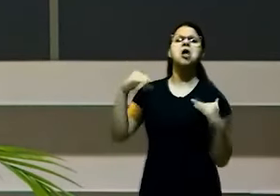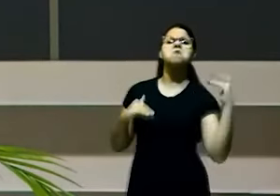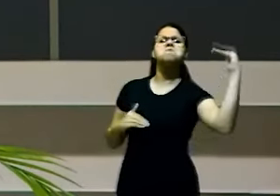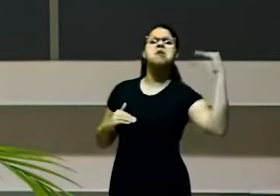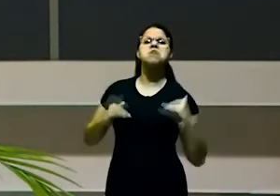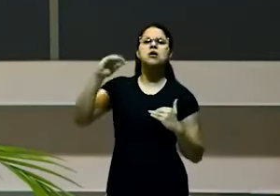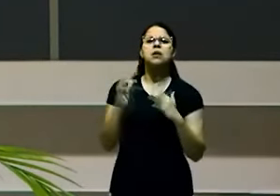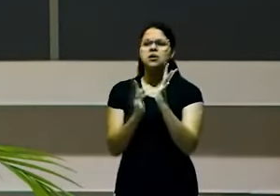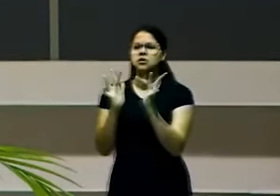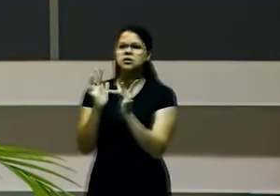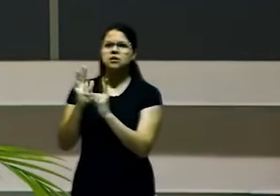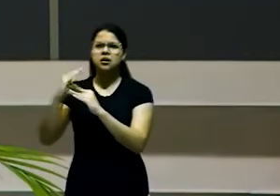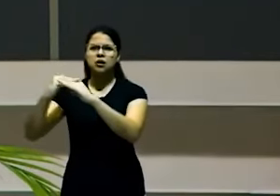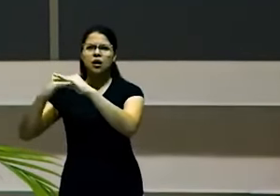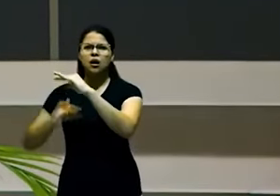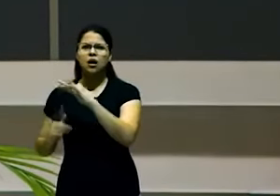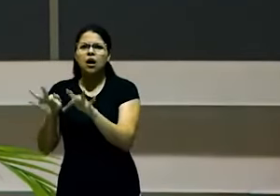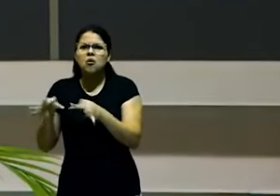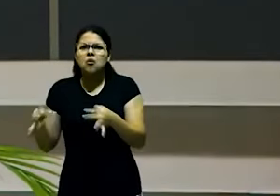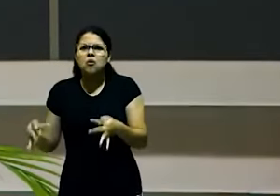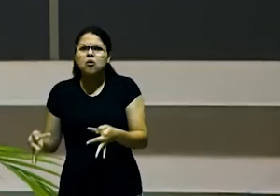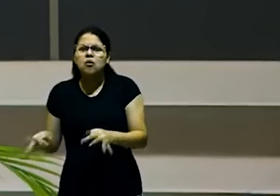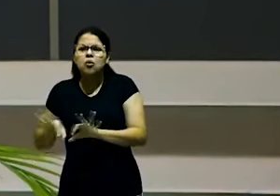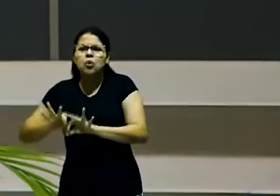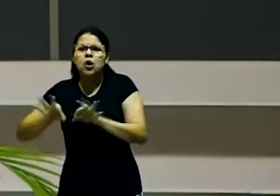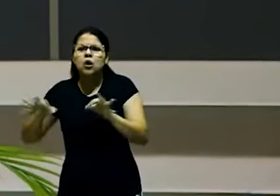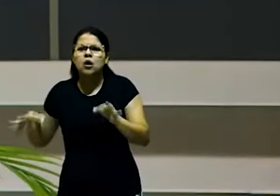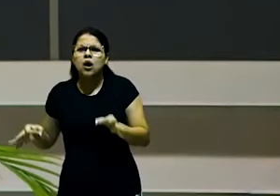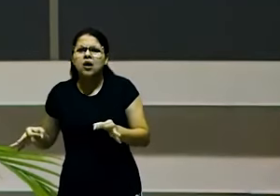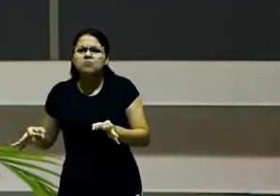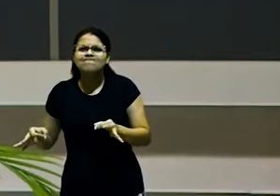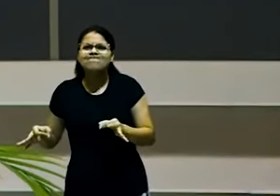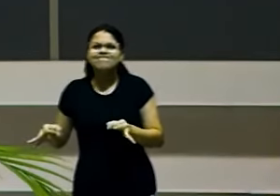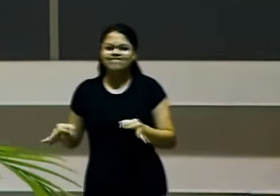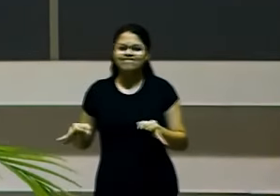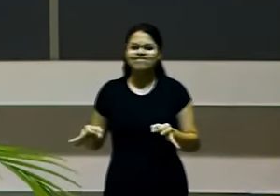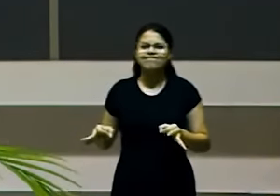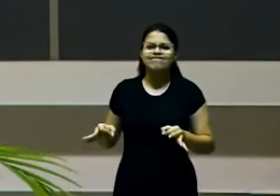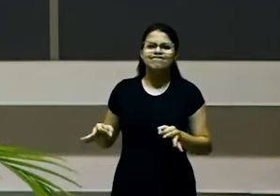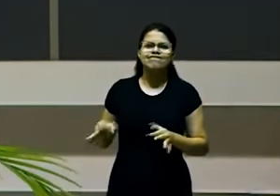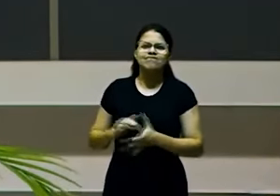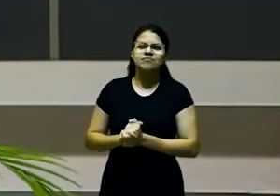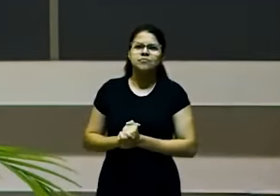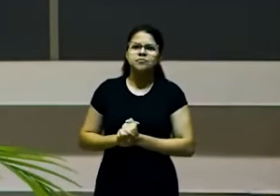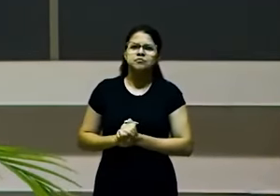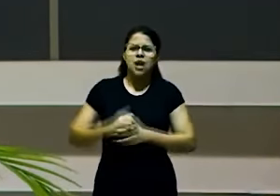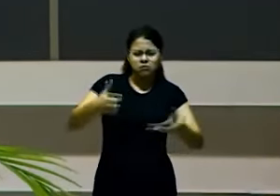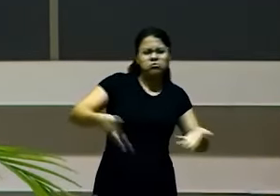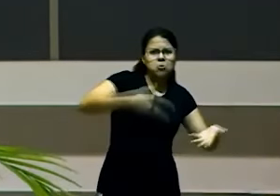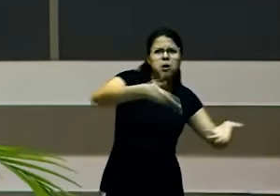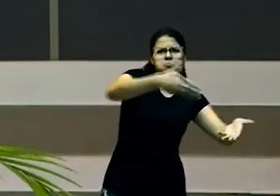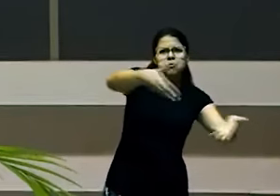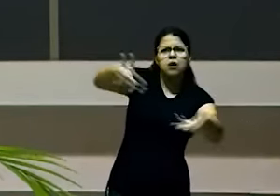fez servo e criado naquele dia e aí quando chegou na vez de lavar o pé de